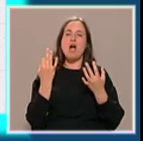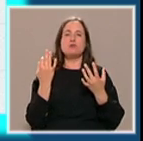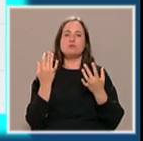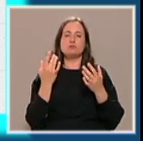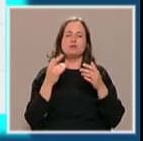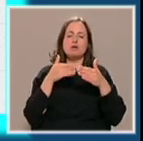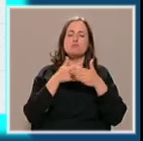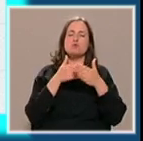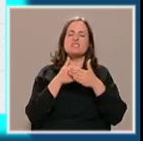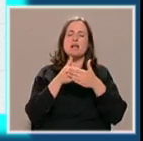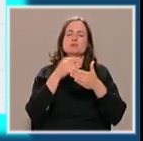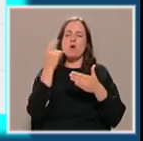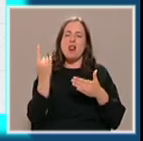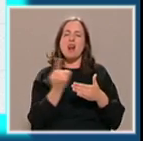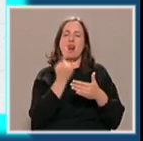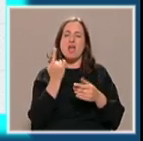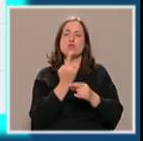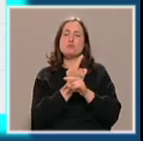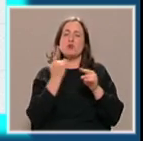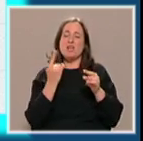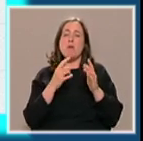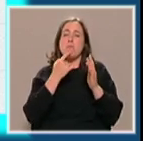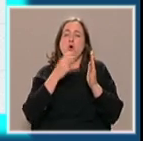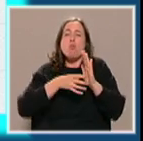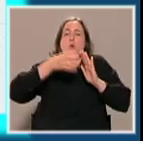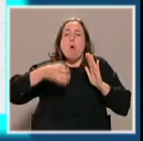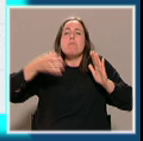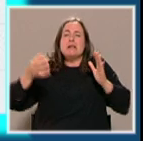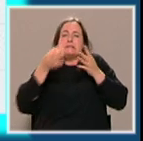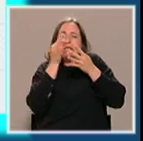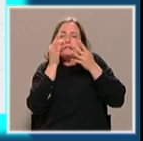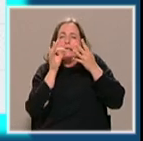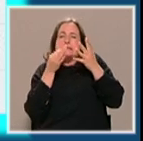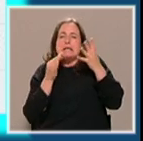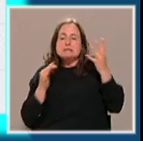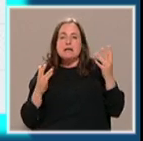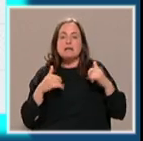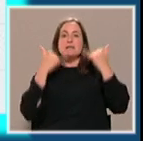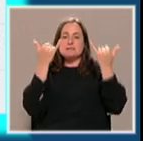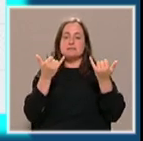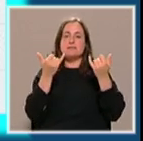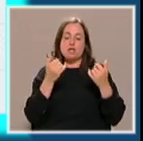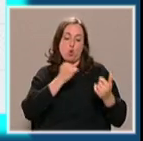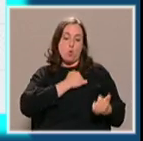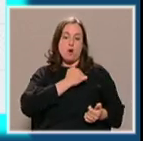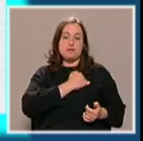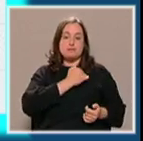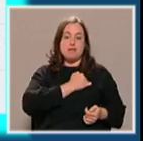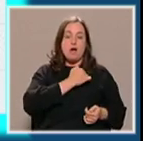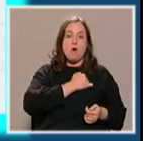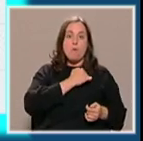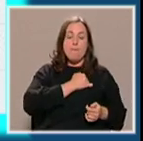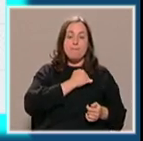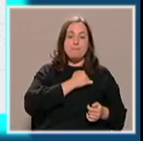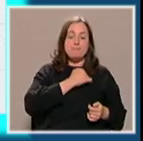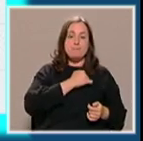em todo o seu processo, o que revela a sua elevada complexidade. Logo a seguir, temos o coração